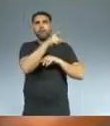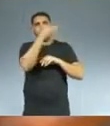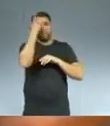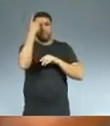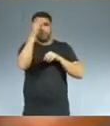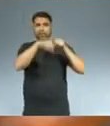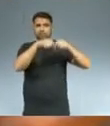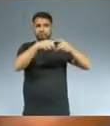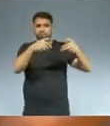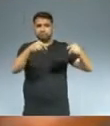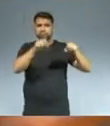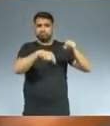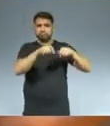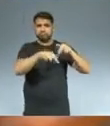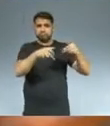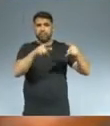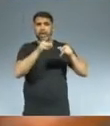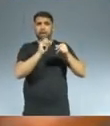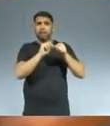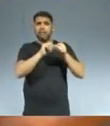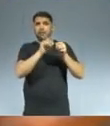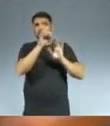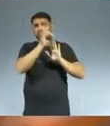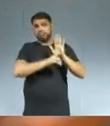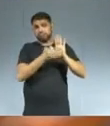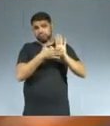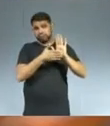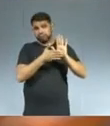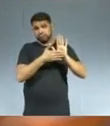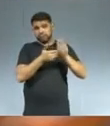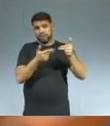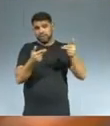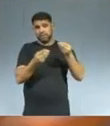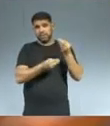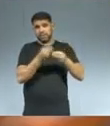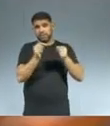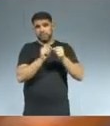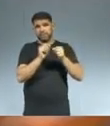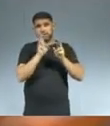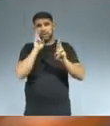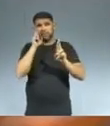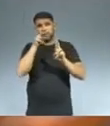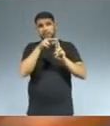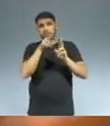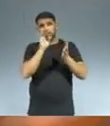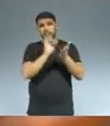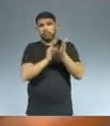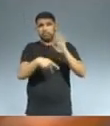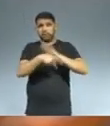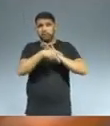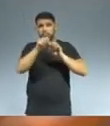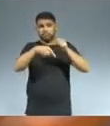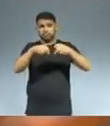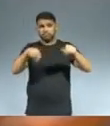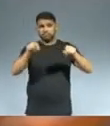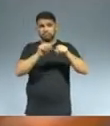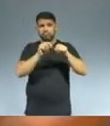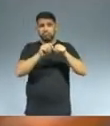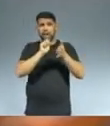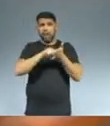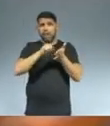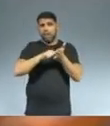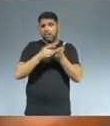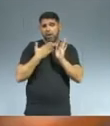produtor né Ela é uma declaração na verdade georreferenciada do produtora onde